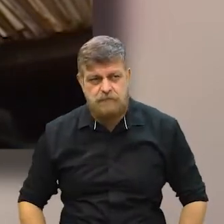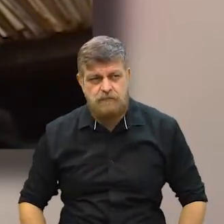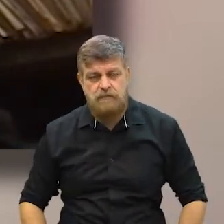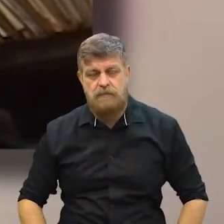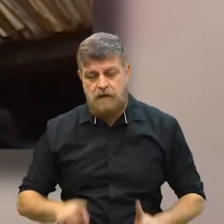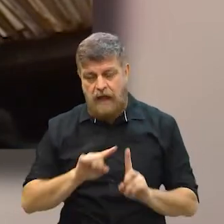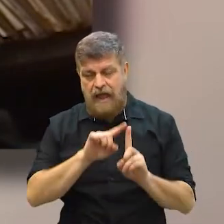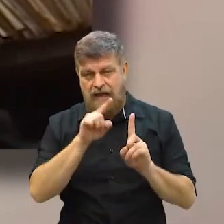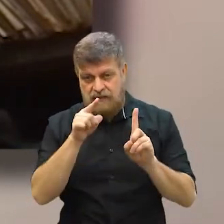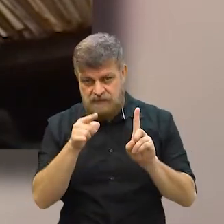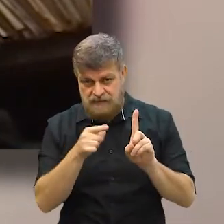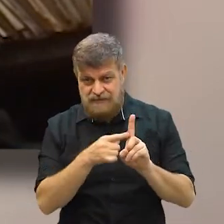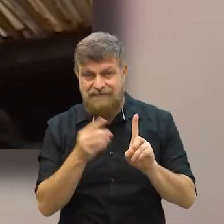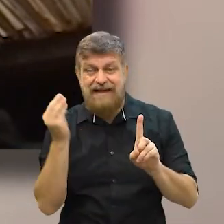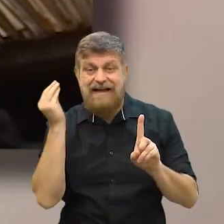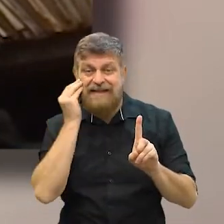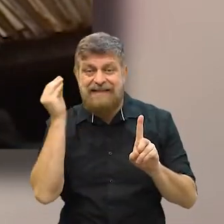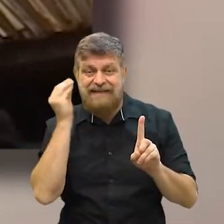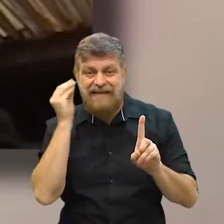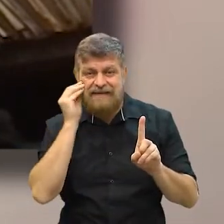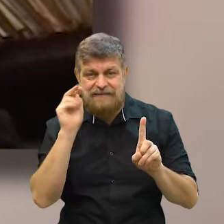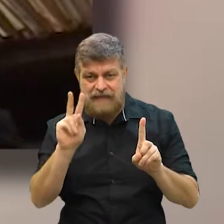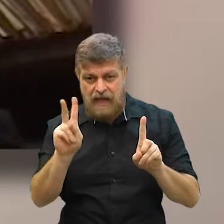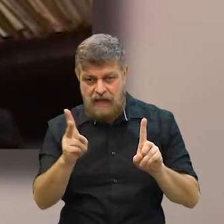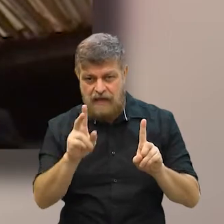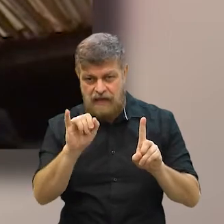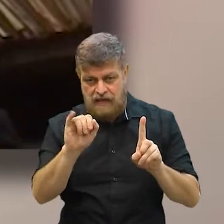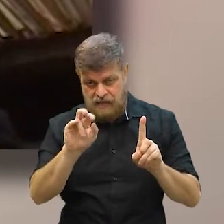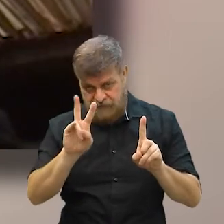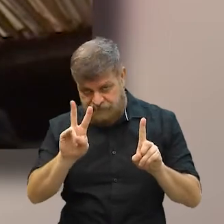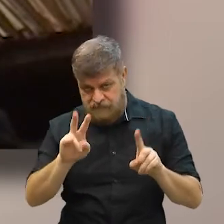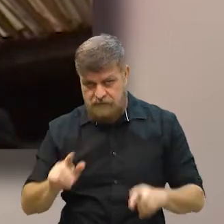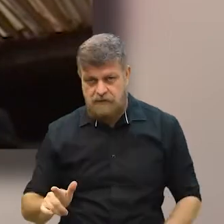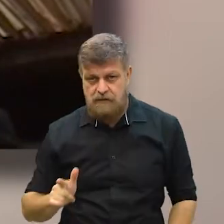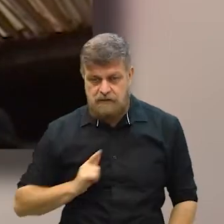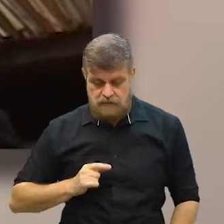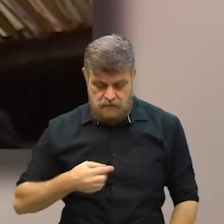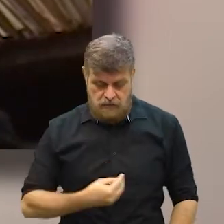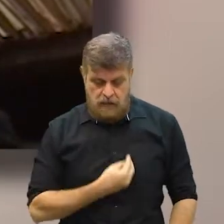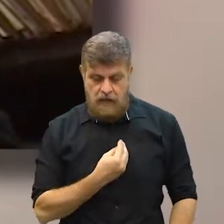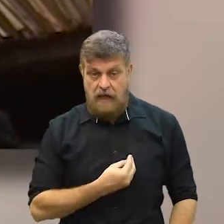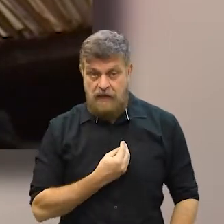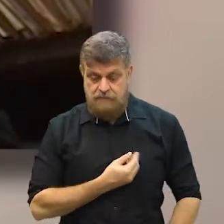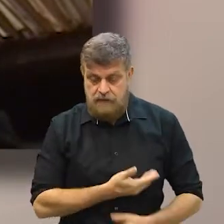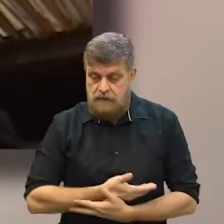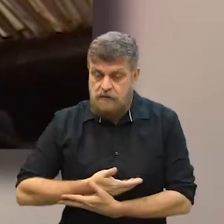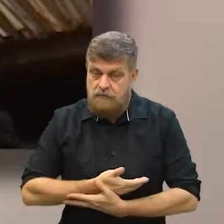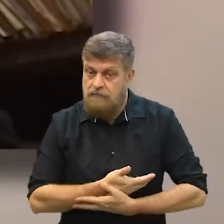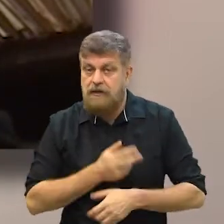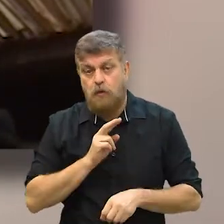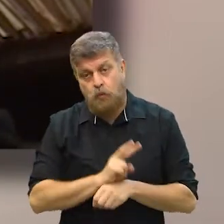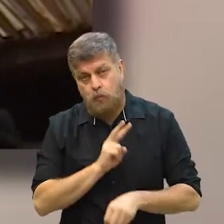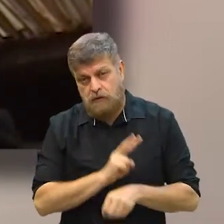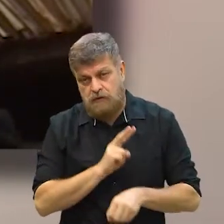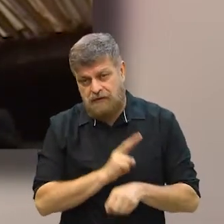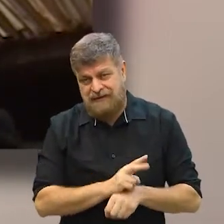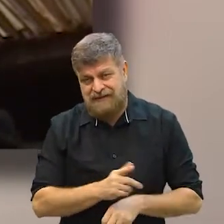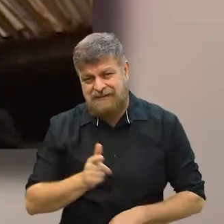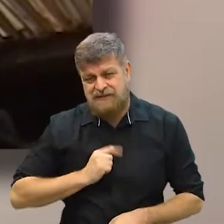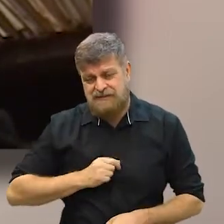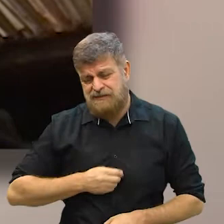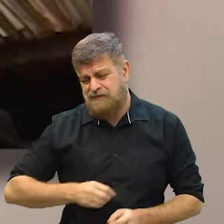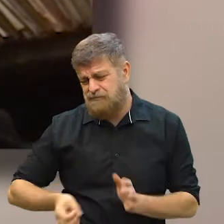Todas as gestantes são testadas para o HIV. É a defesa da nova vida que chega, né? Nós